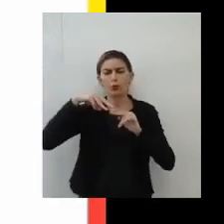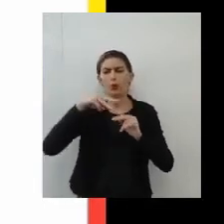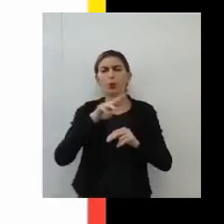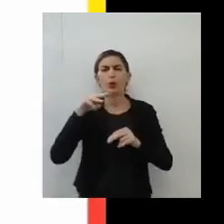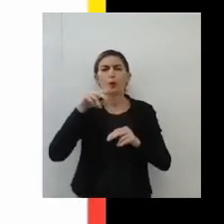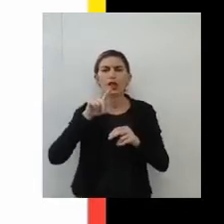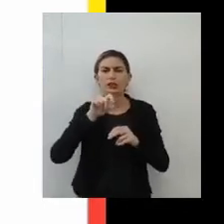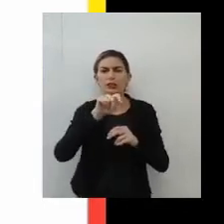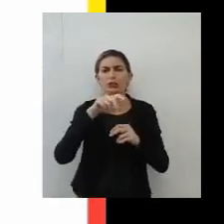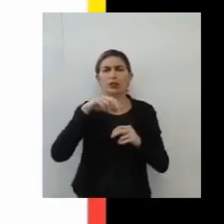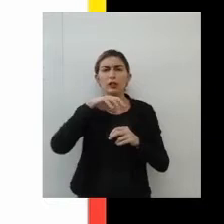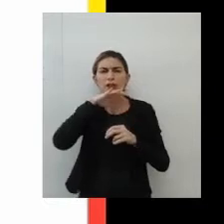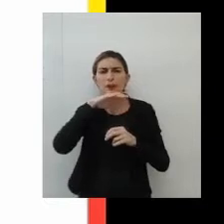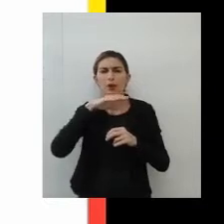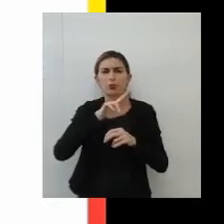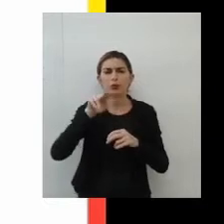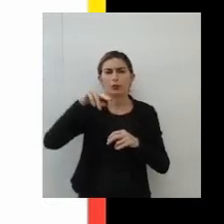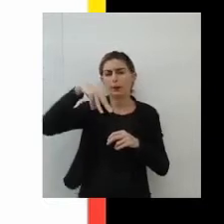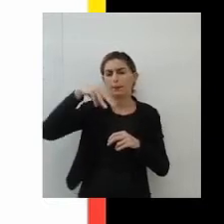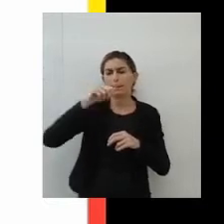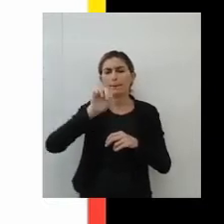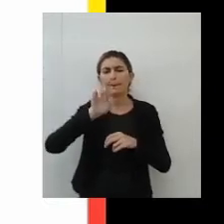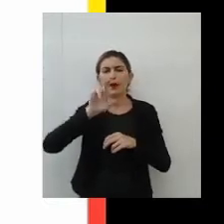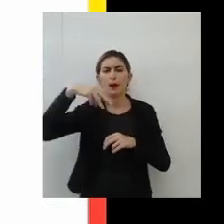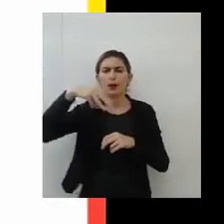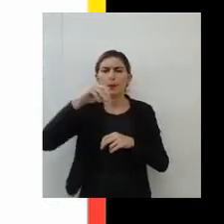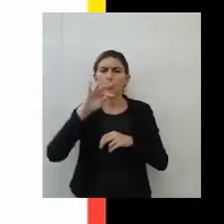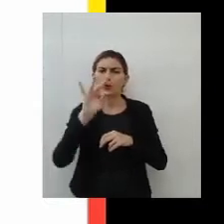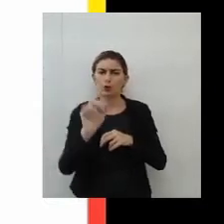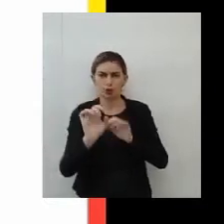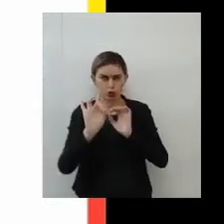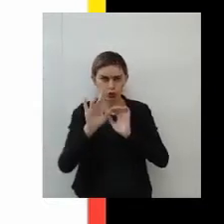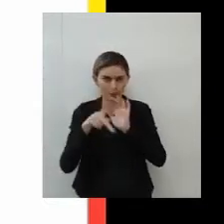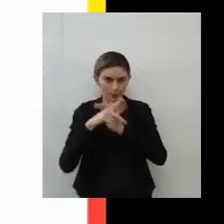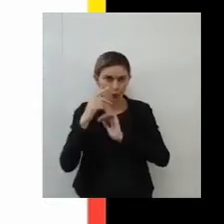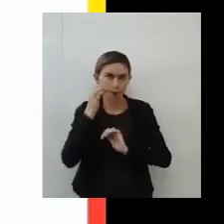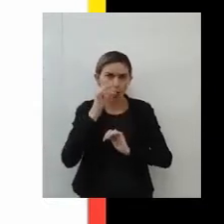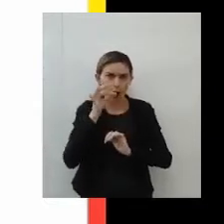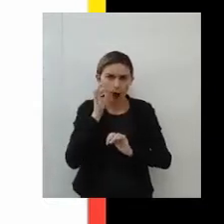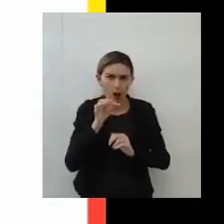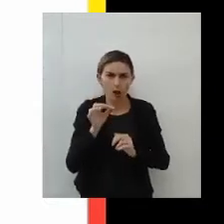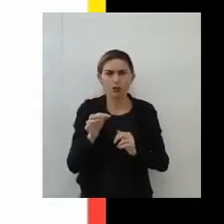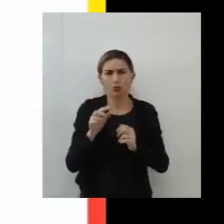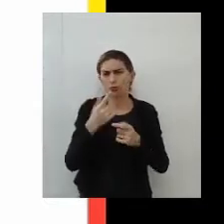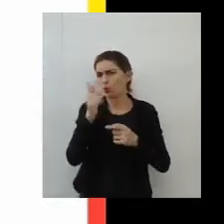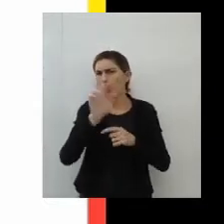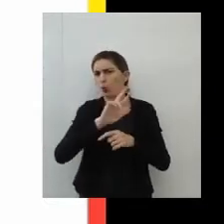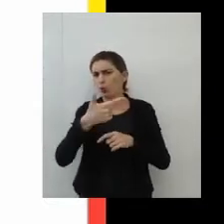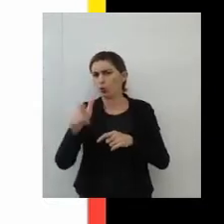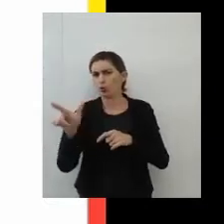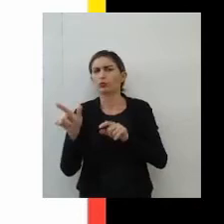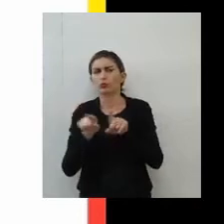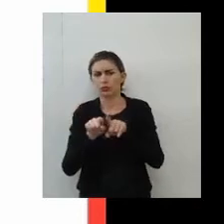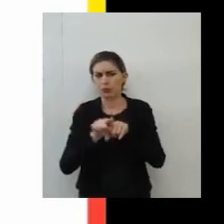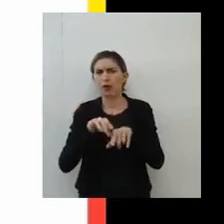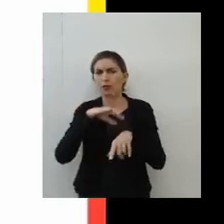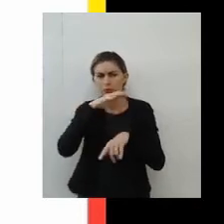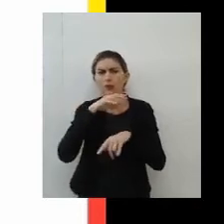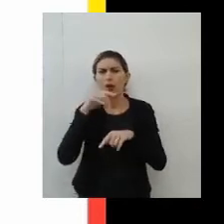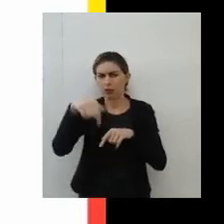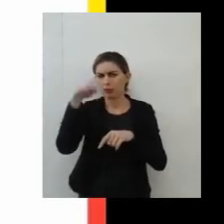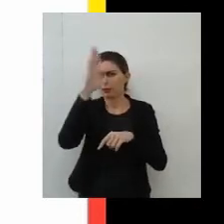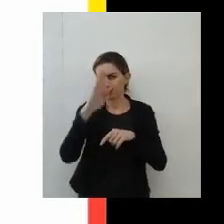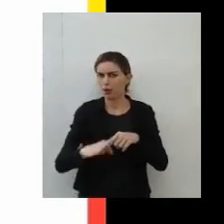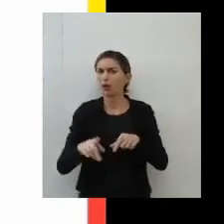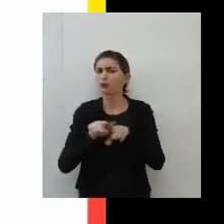marmota. Então, se liga, ela não só está presente nos ratos, mas em vários roedores. Aqui no Brasil, nós também tivemos